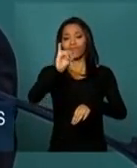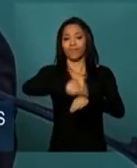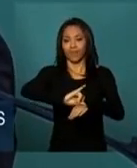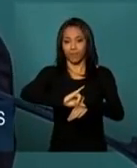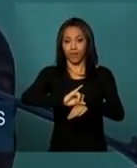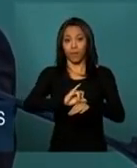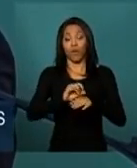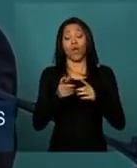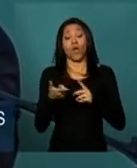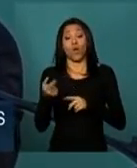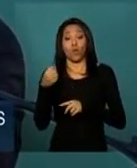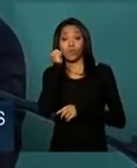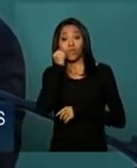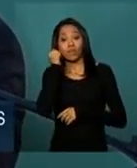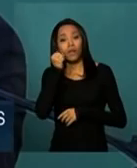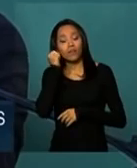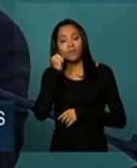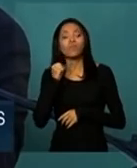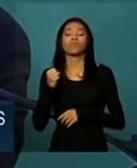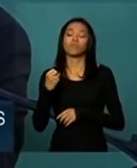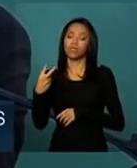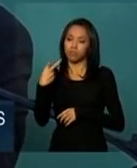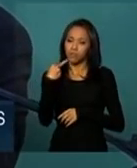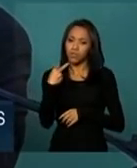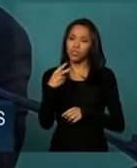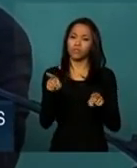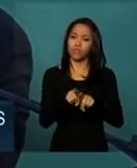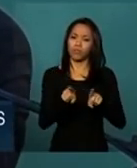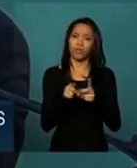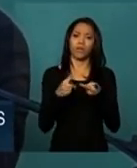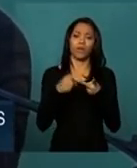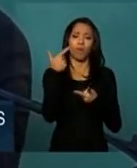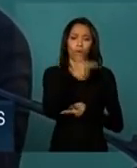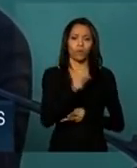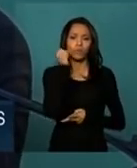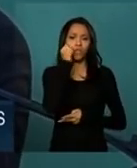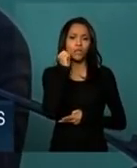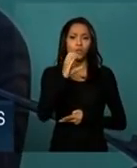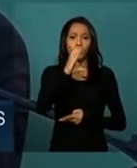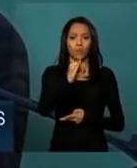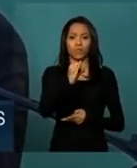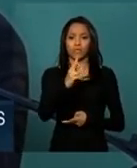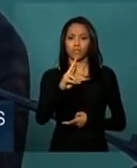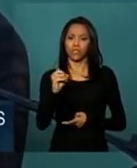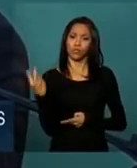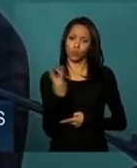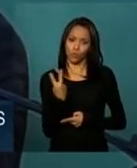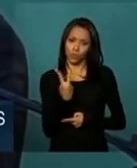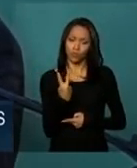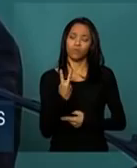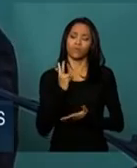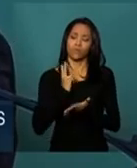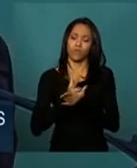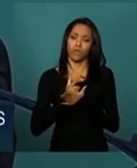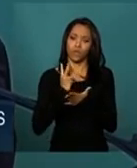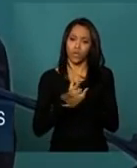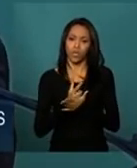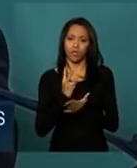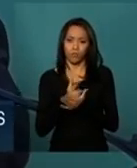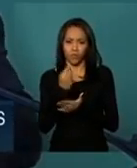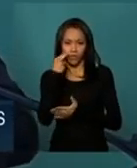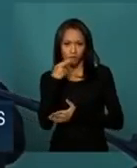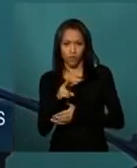nos acompanhado pelos corredores do Ministério da Saúde, o senador Ciro Nogueira também tem nos acompanhado nos corredores do Ministério